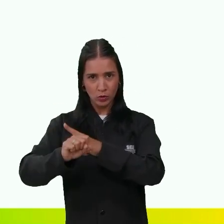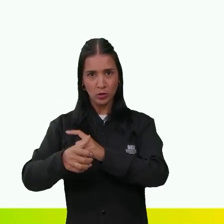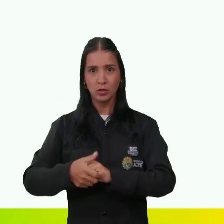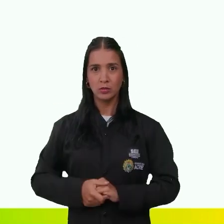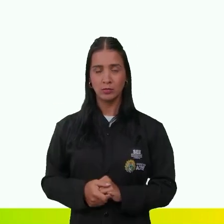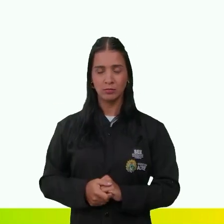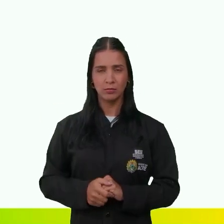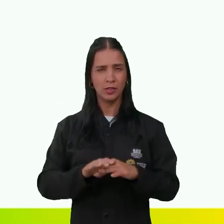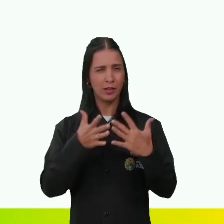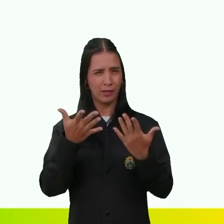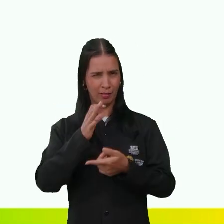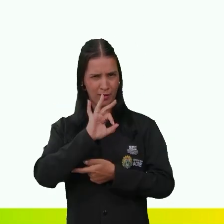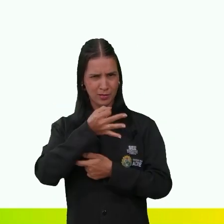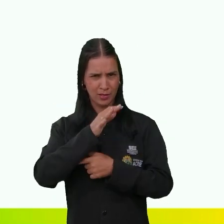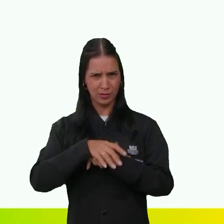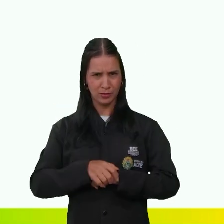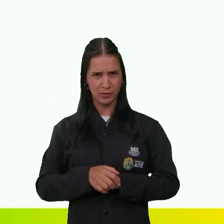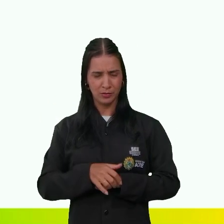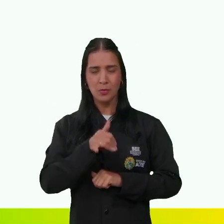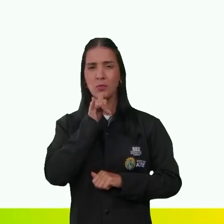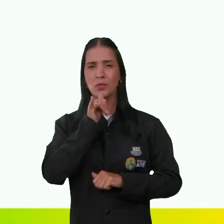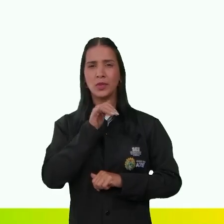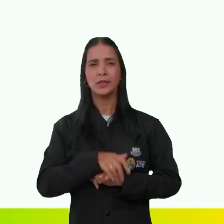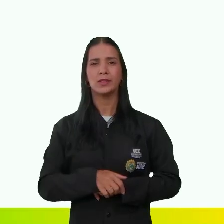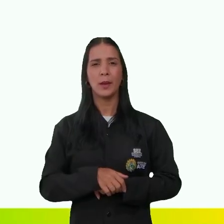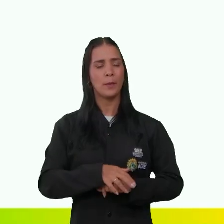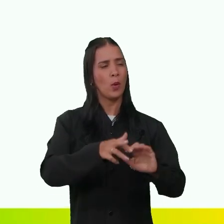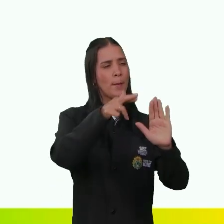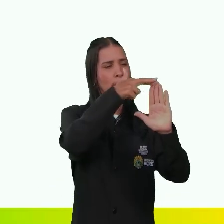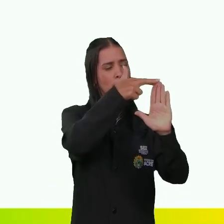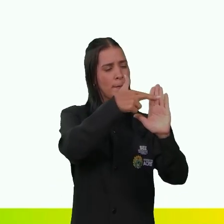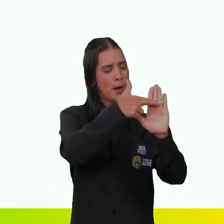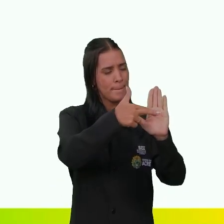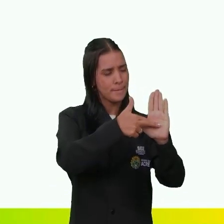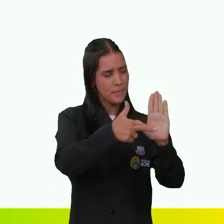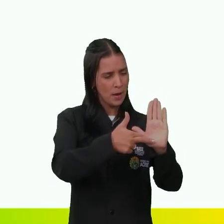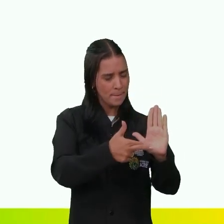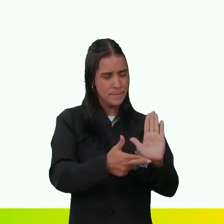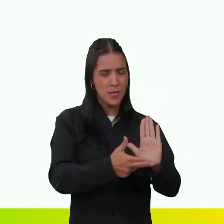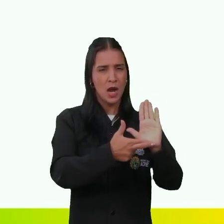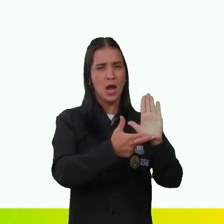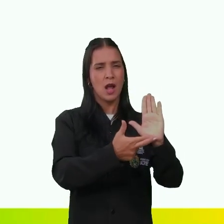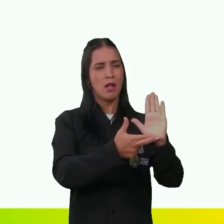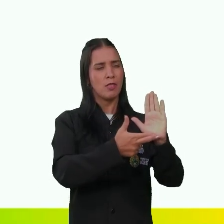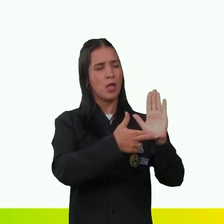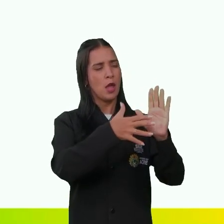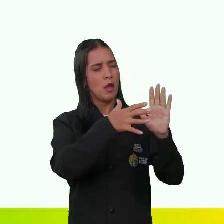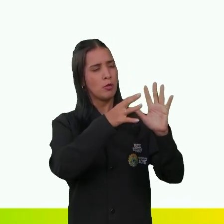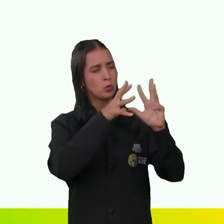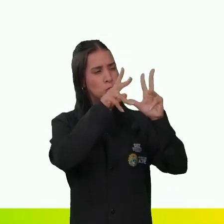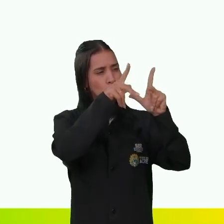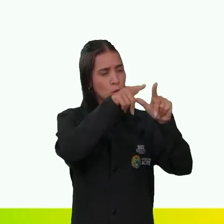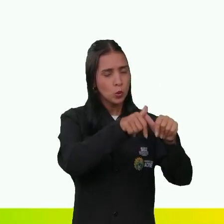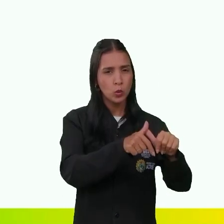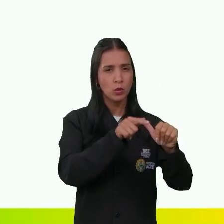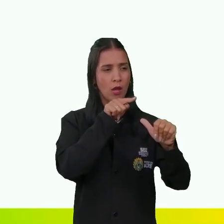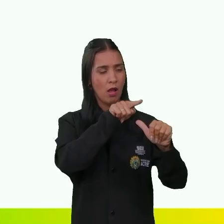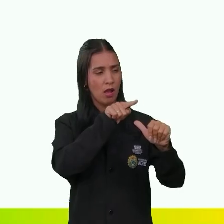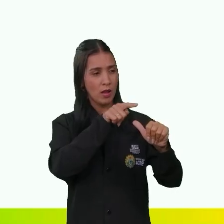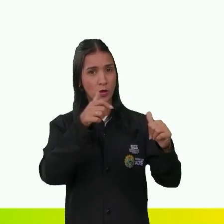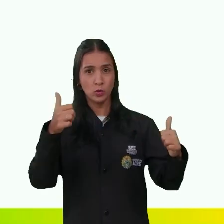que se trata de substituir, por exemplo, normas, disciplina, regras, etc., e